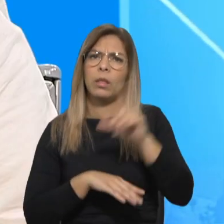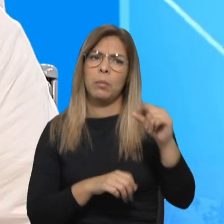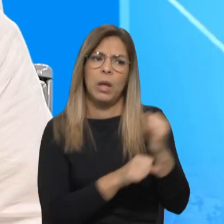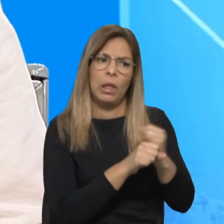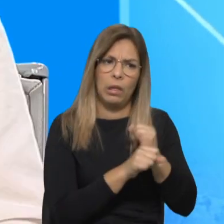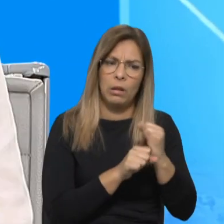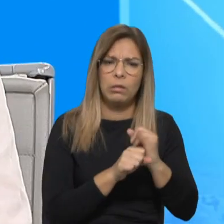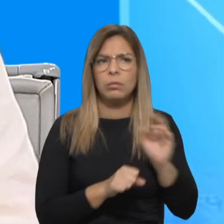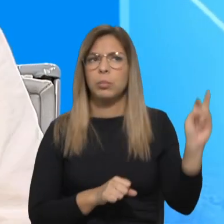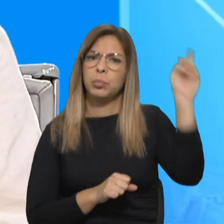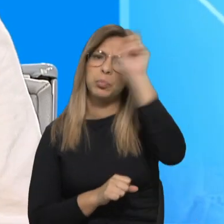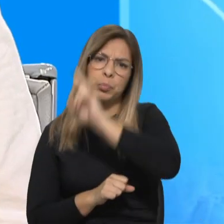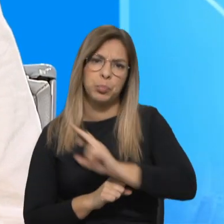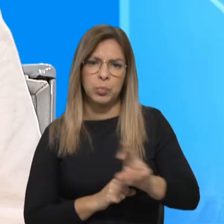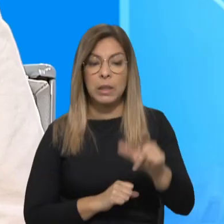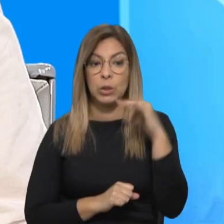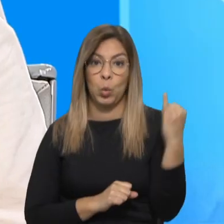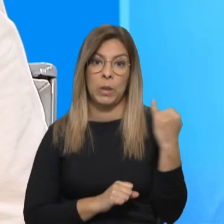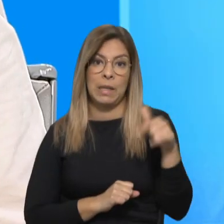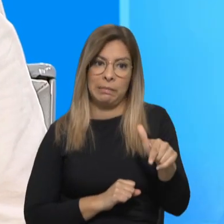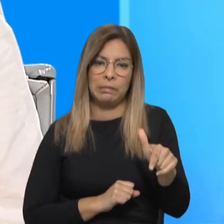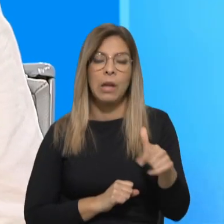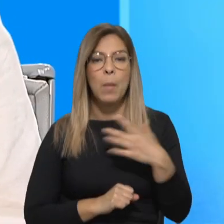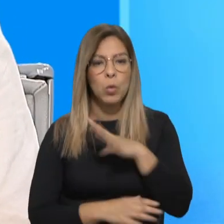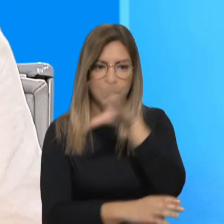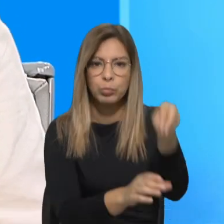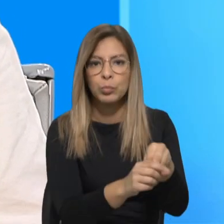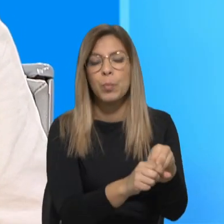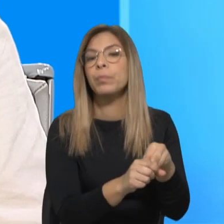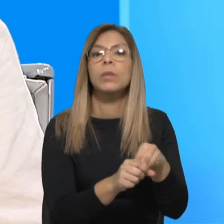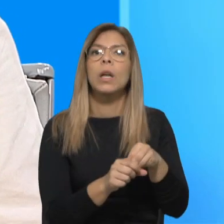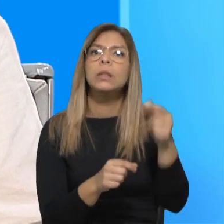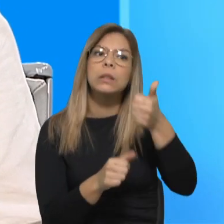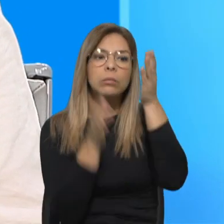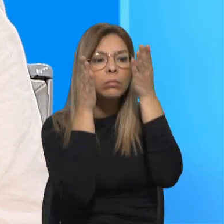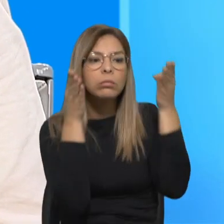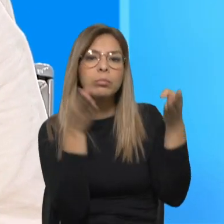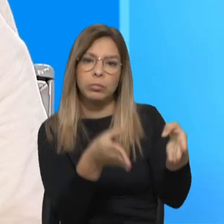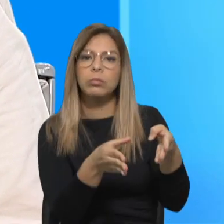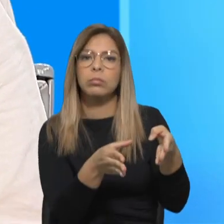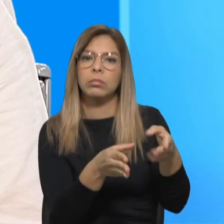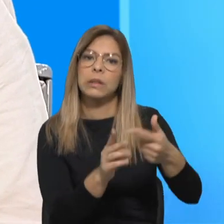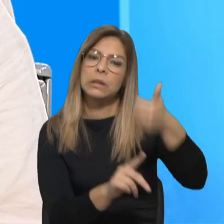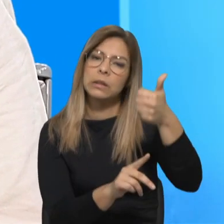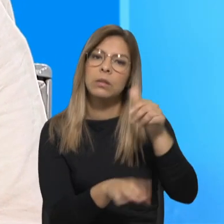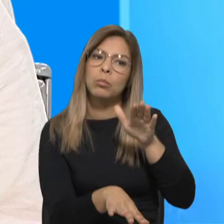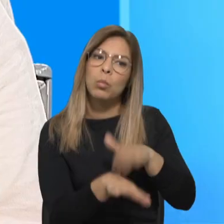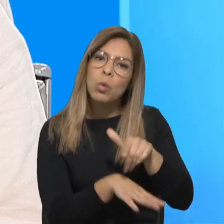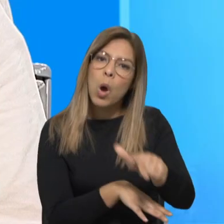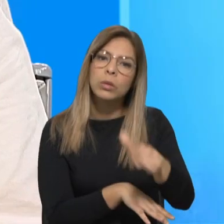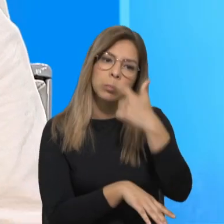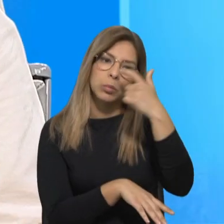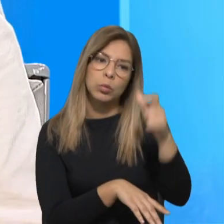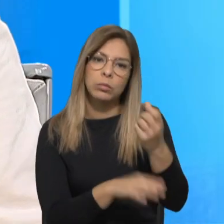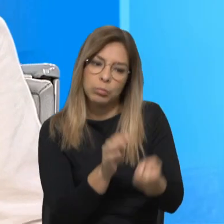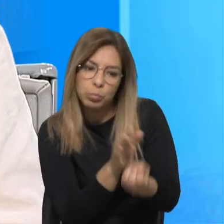também, desta instituição, que está sobretudo vocacionada a partir do carisma do fundador, São Bento